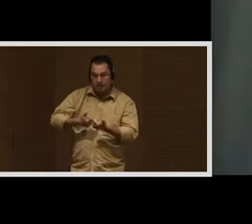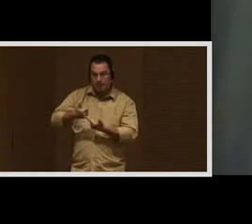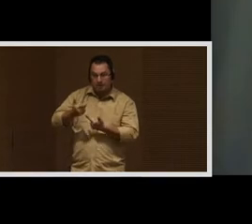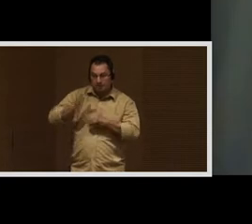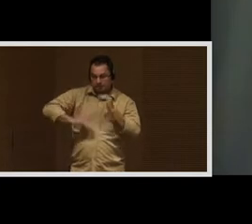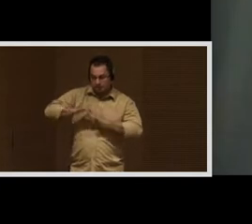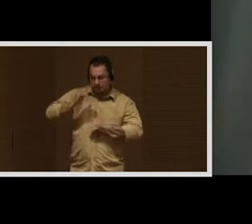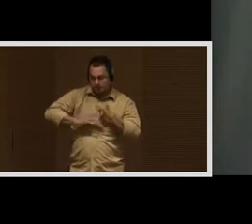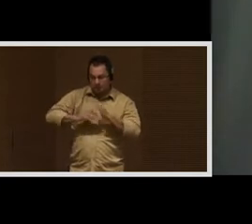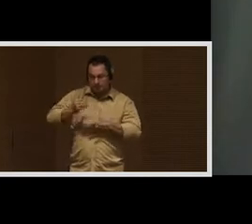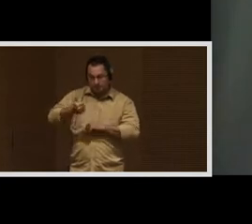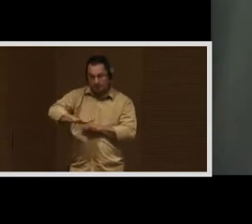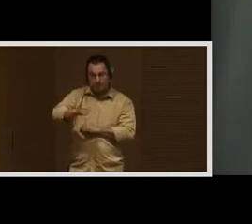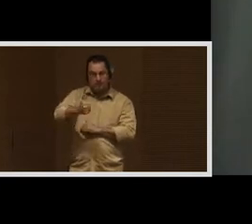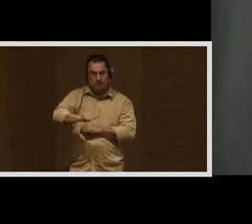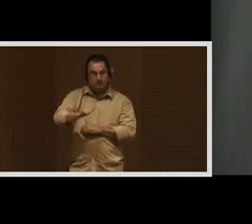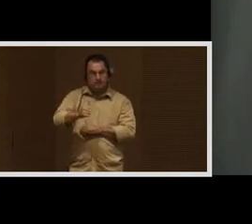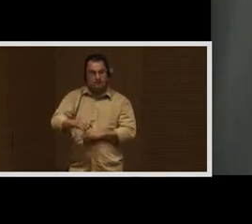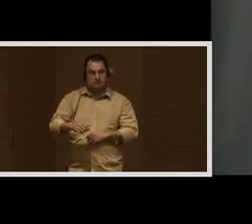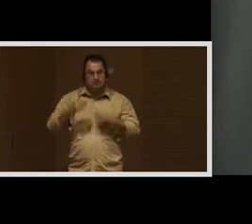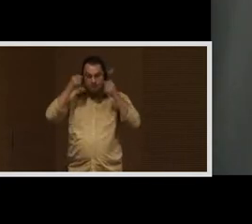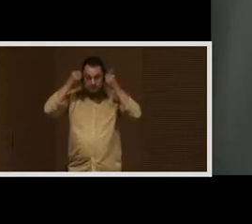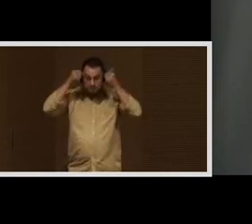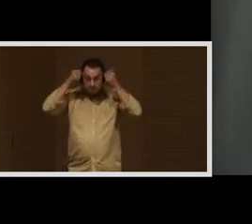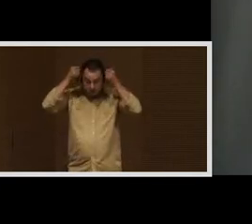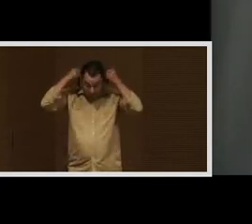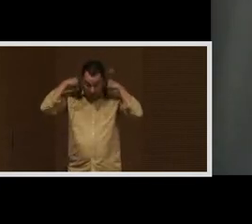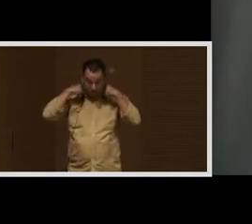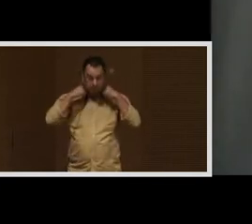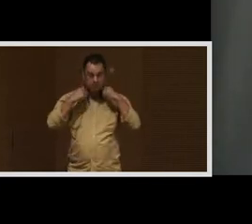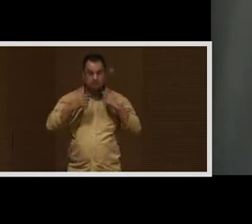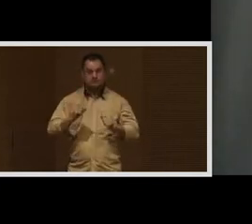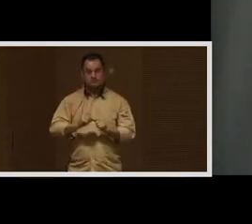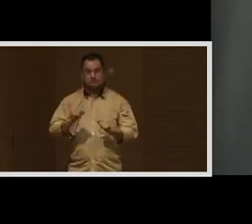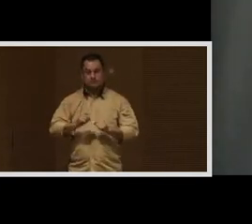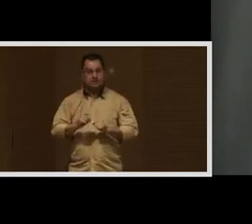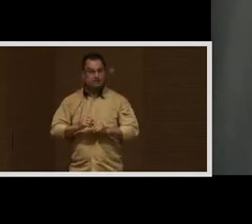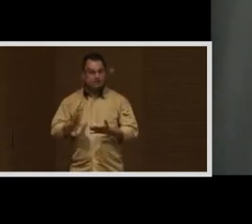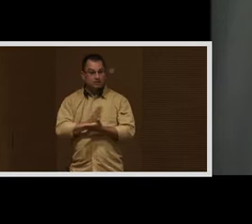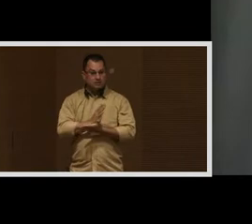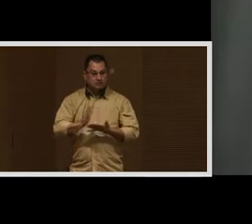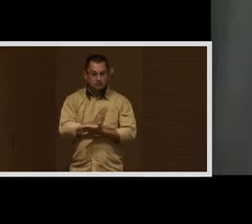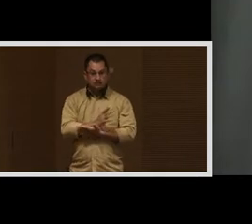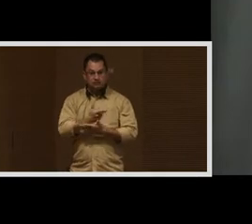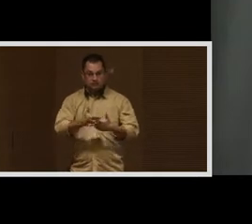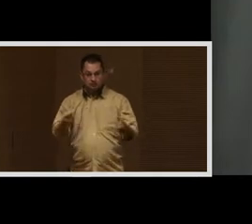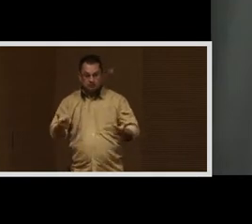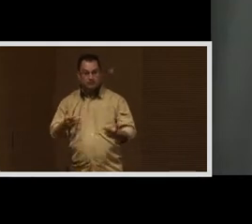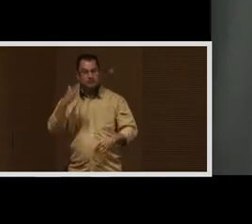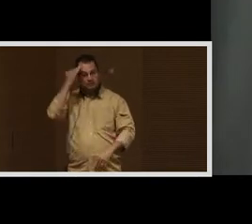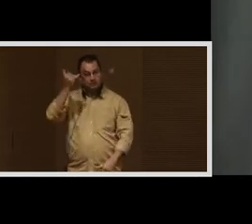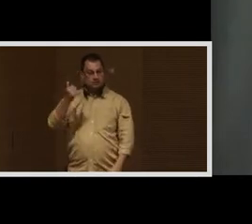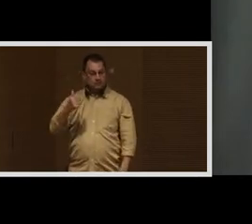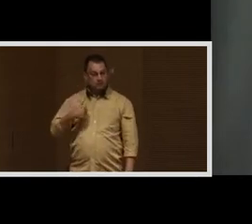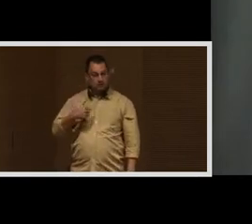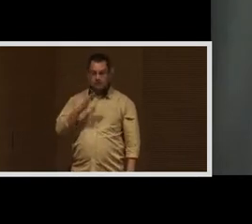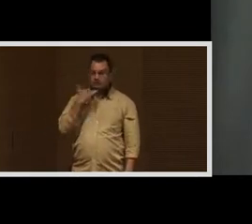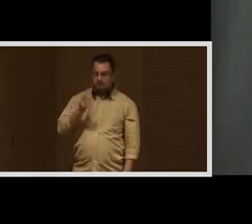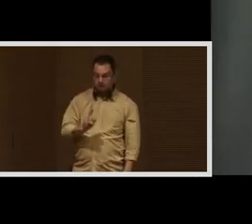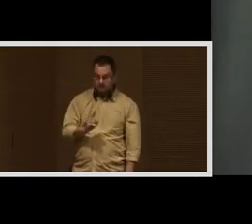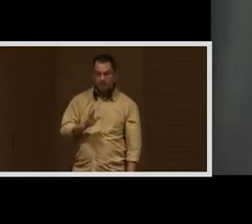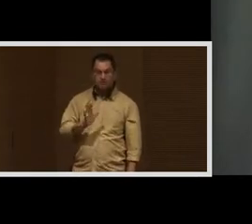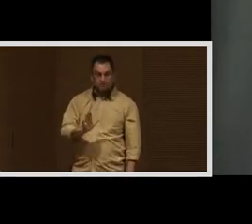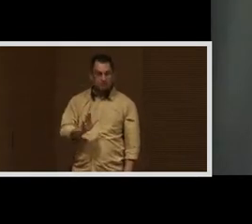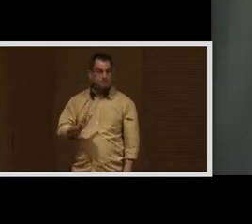anos da minha vida, me fizeram sempre operar por paradoxos. Eu sei que eu não morri, mas